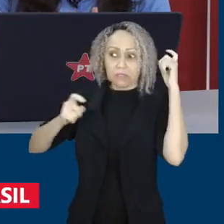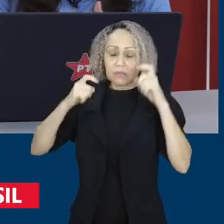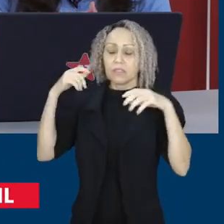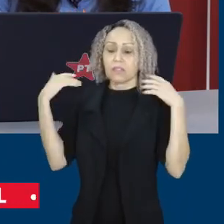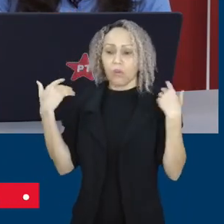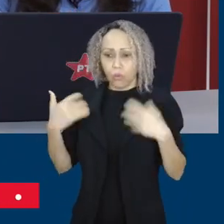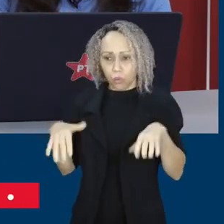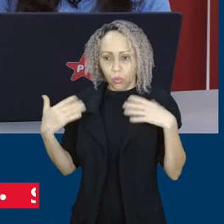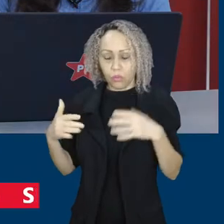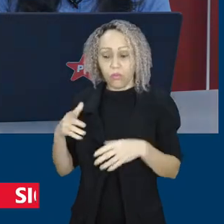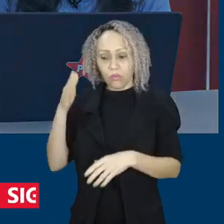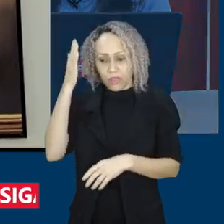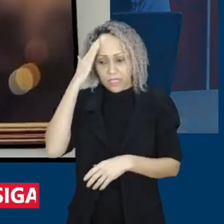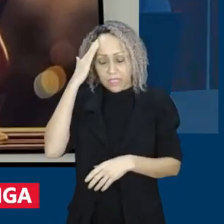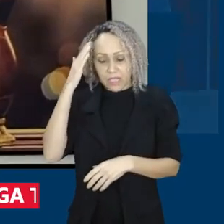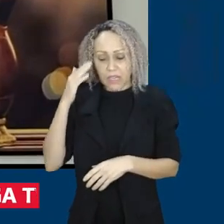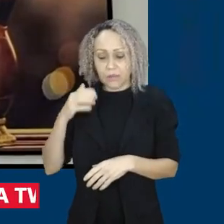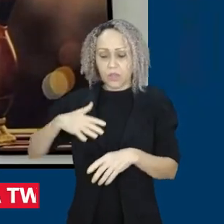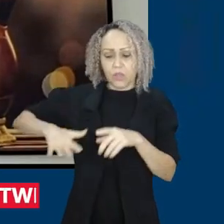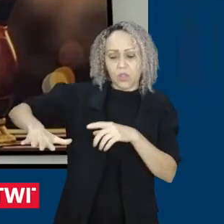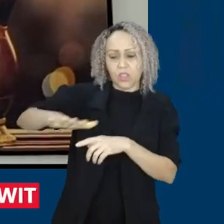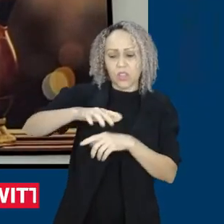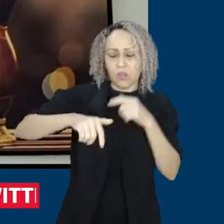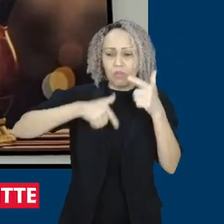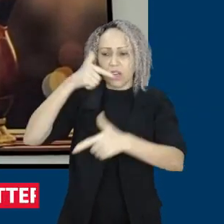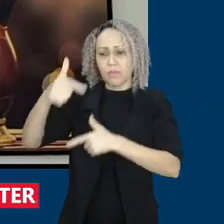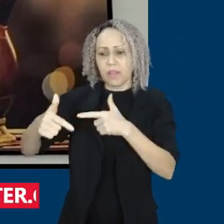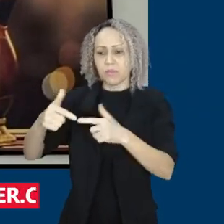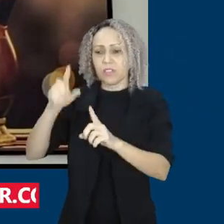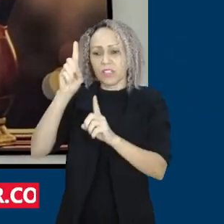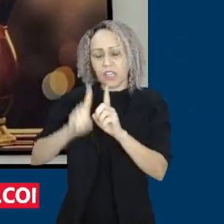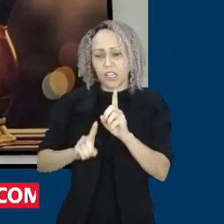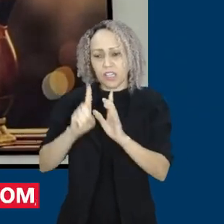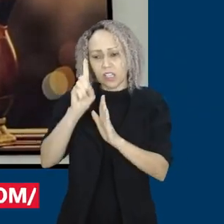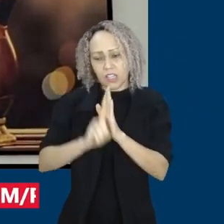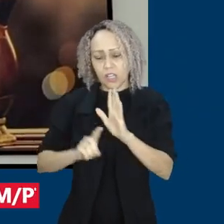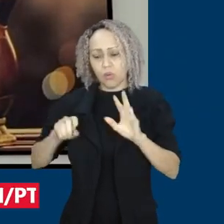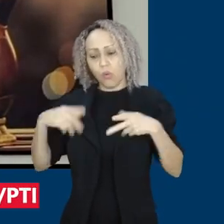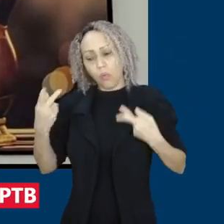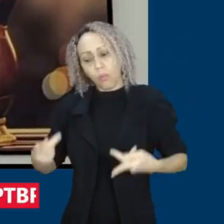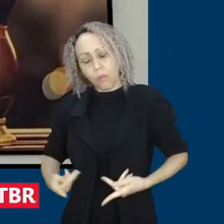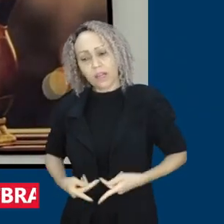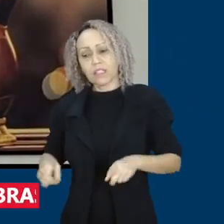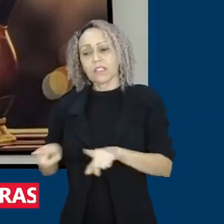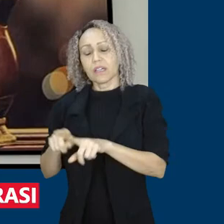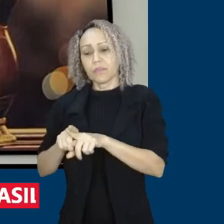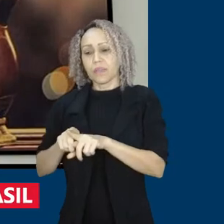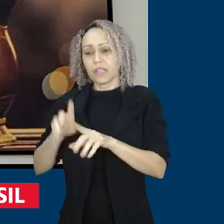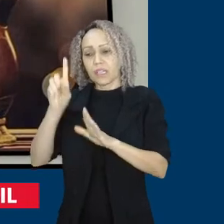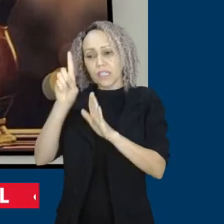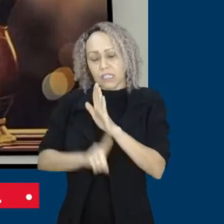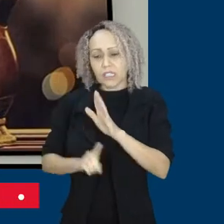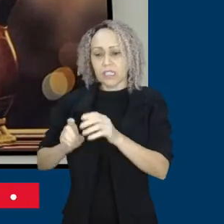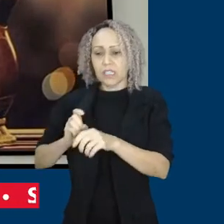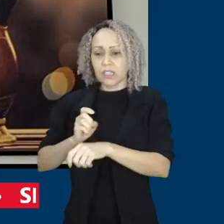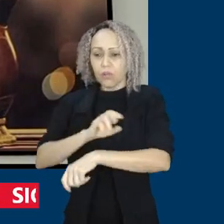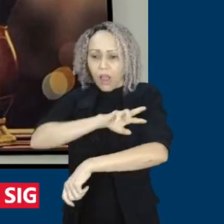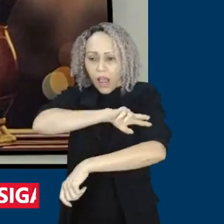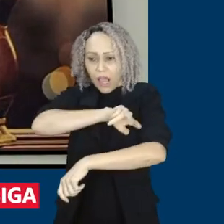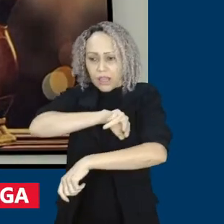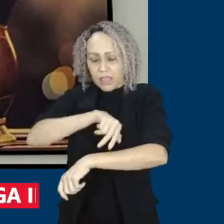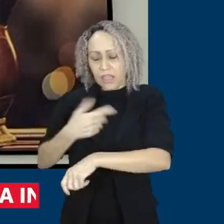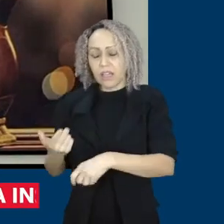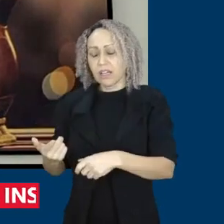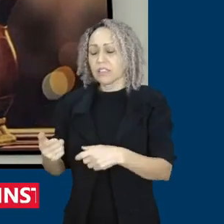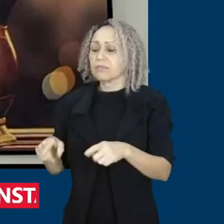dos Direitos Humanos direitos sociais a questão racial que é direitos humanos e também no mundo